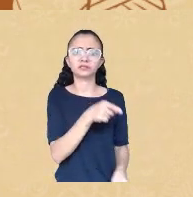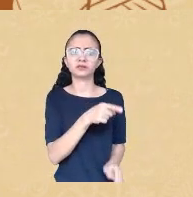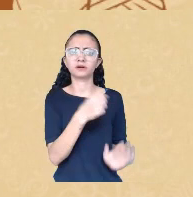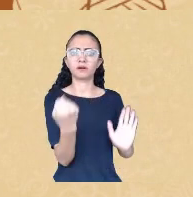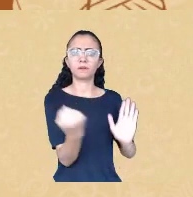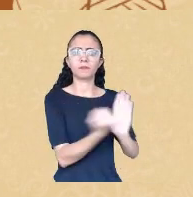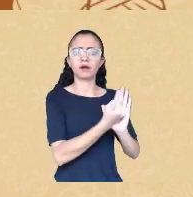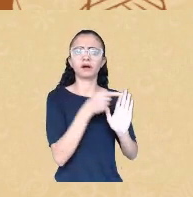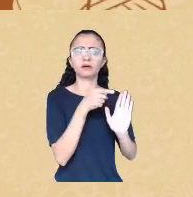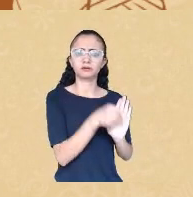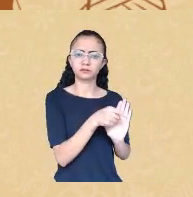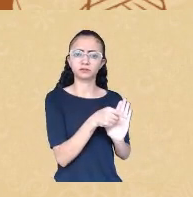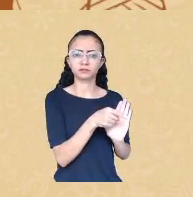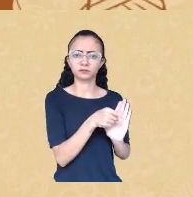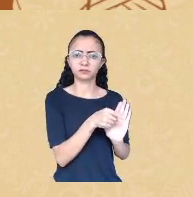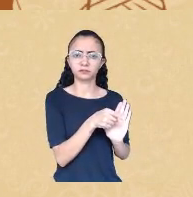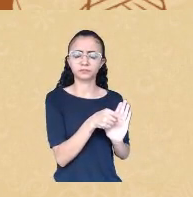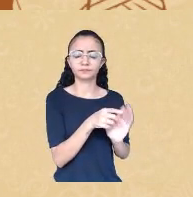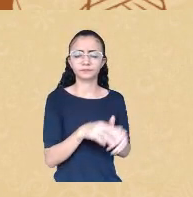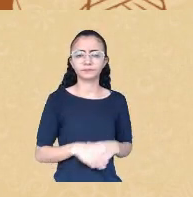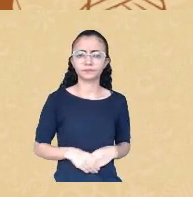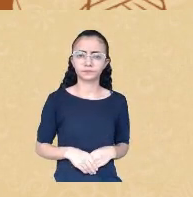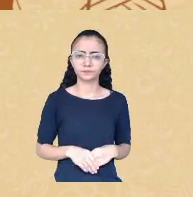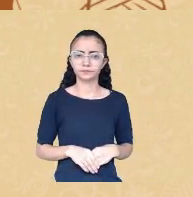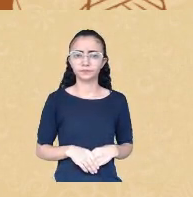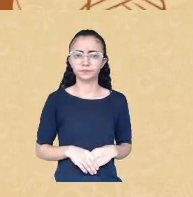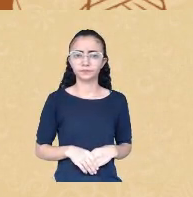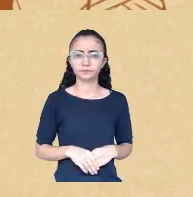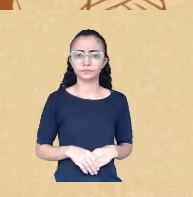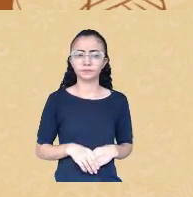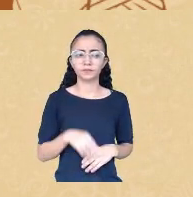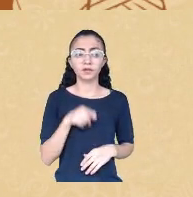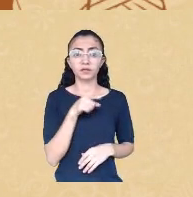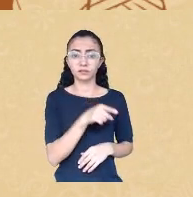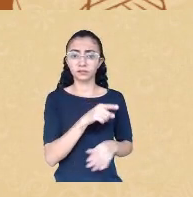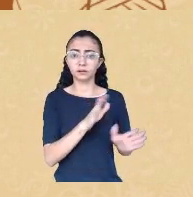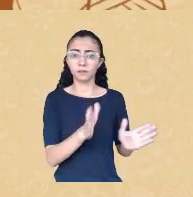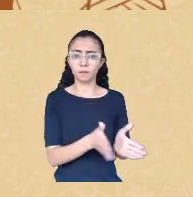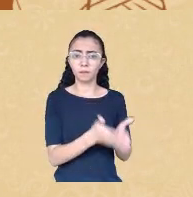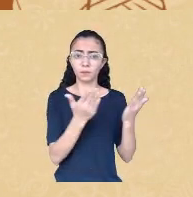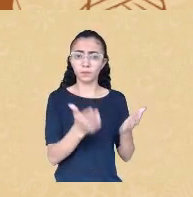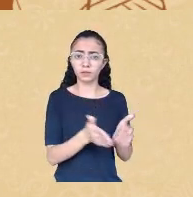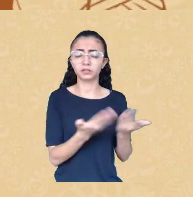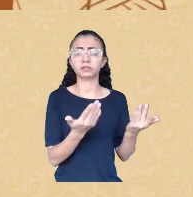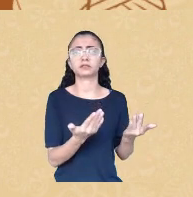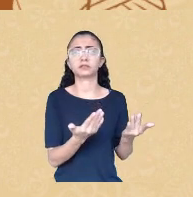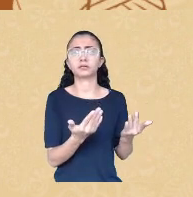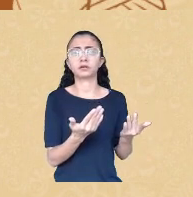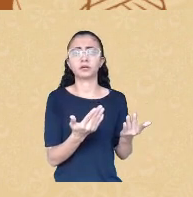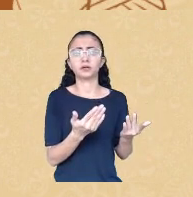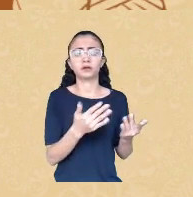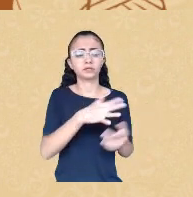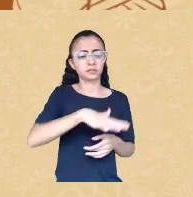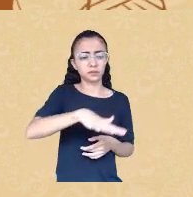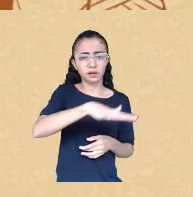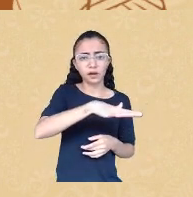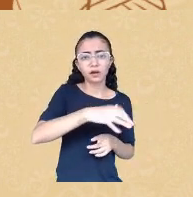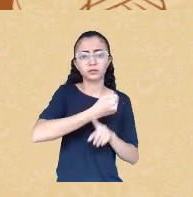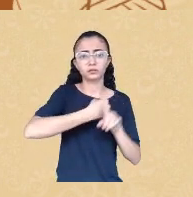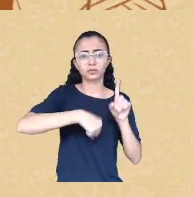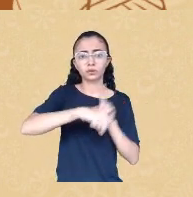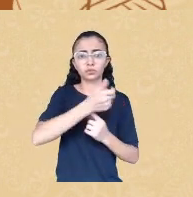né? E isso tem um impacto, essa dimensão socioeconômica que tem um impacto na